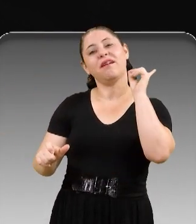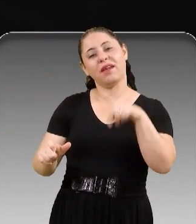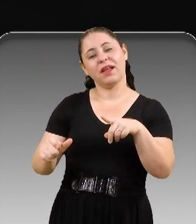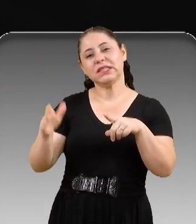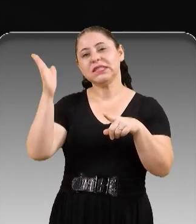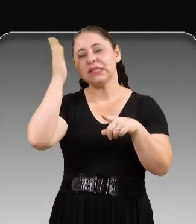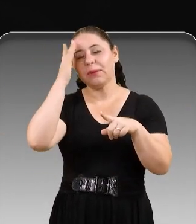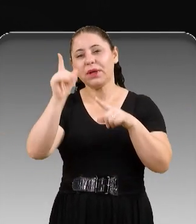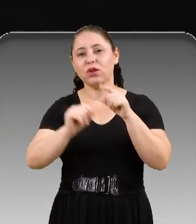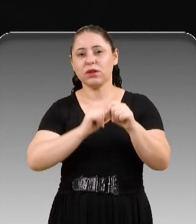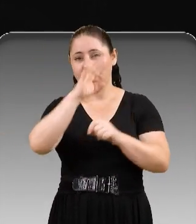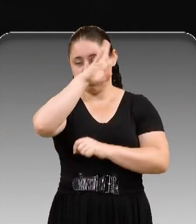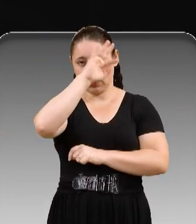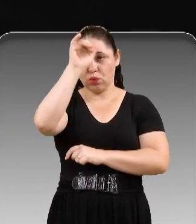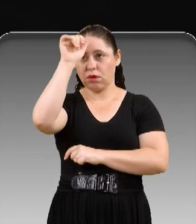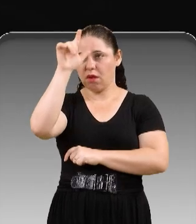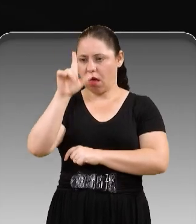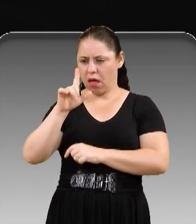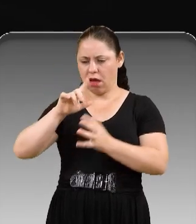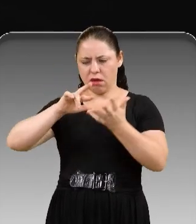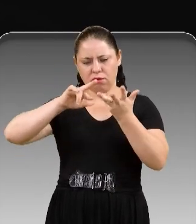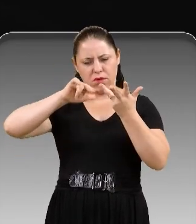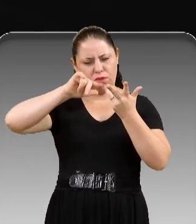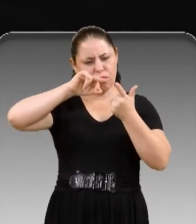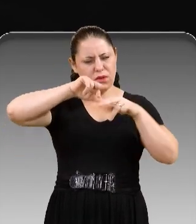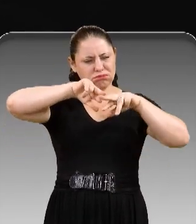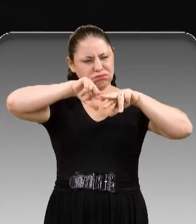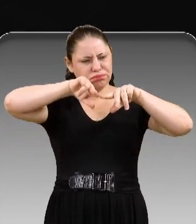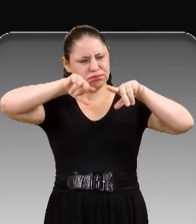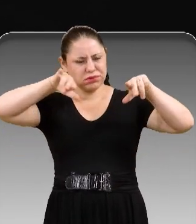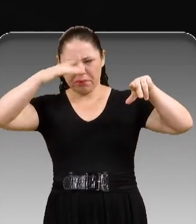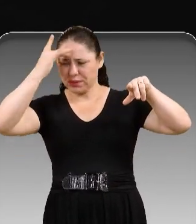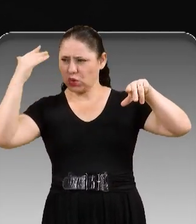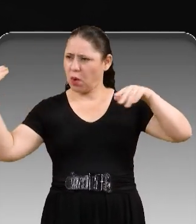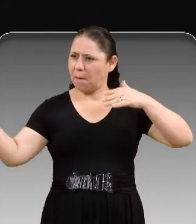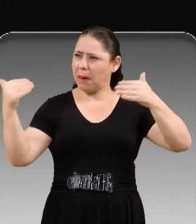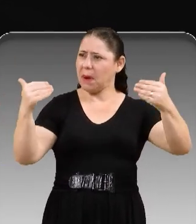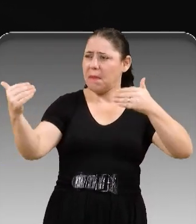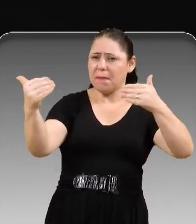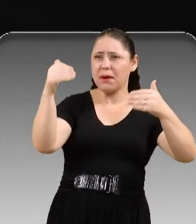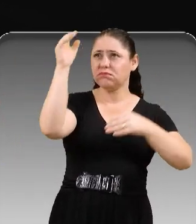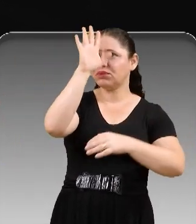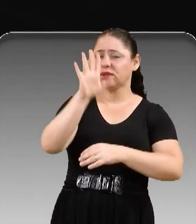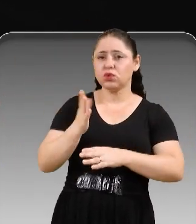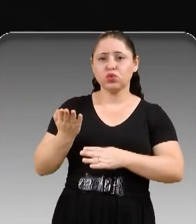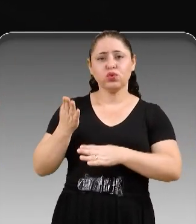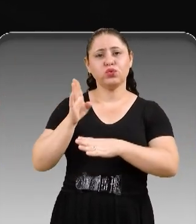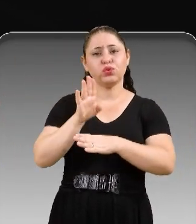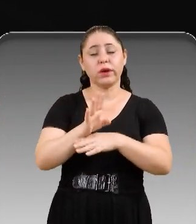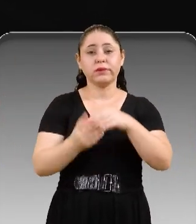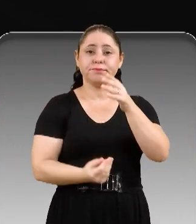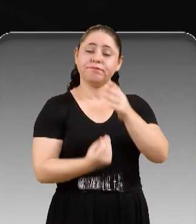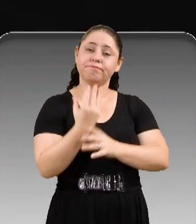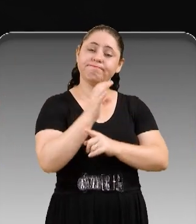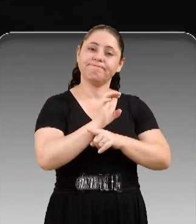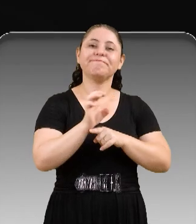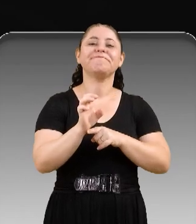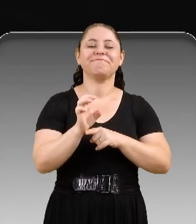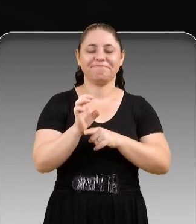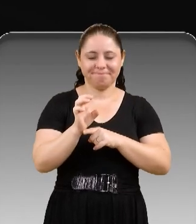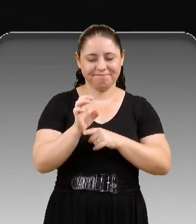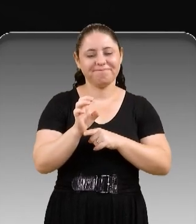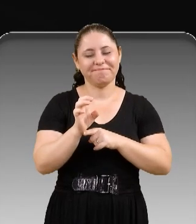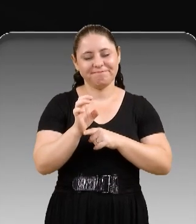sabendo que Mato Grosso do Sul ele é diverso, né? Pessoas de vários estados do Brasil ajudaram a compor aqui o nosso Mato